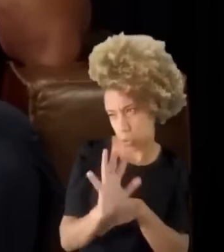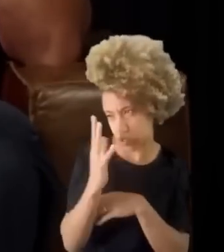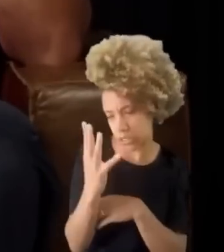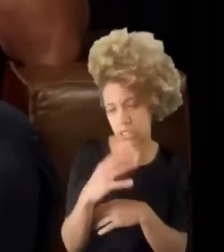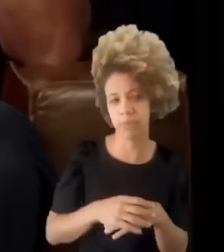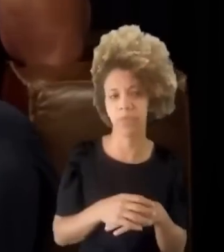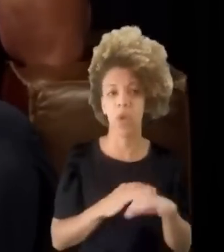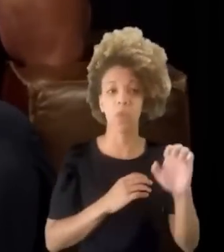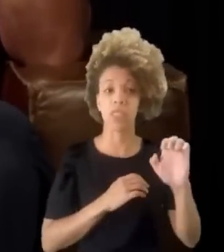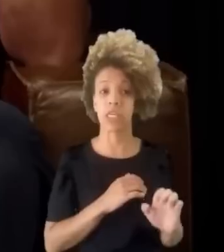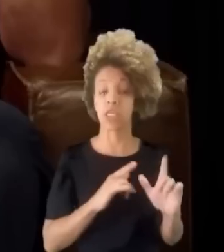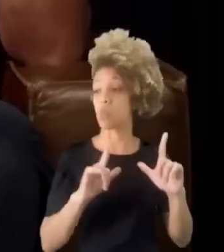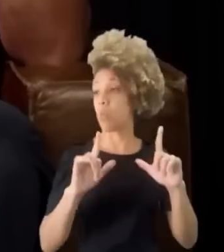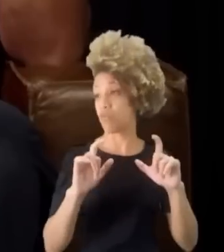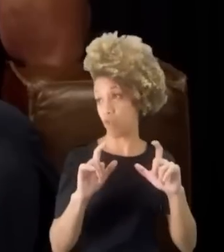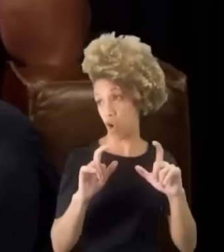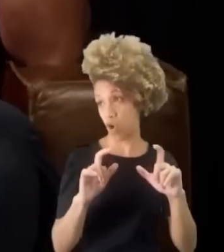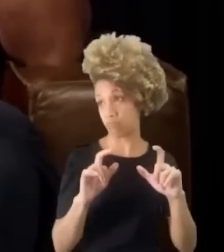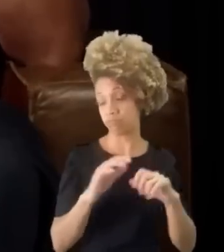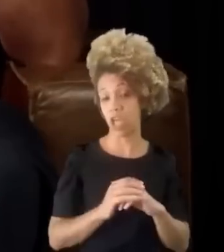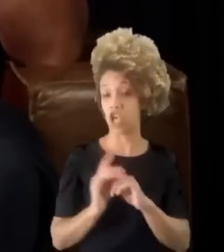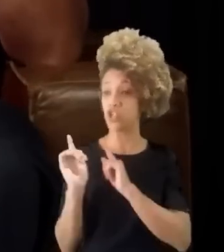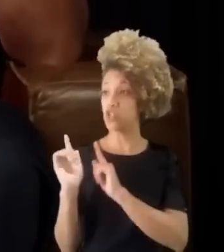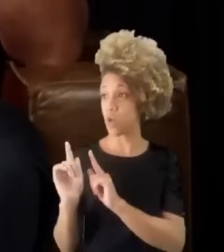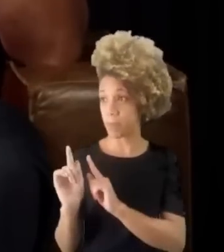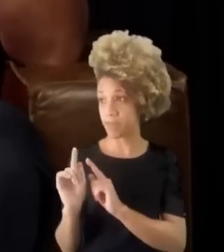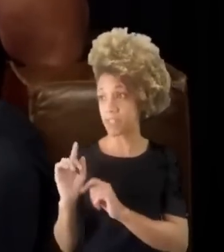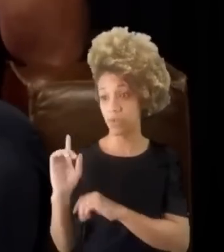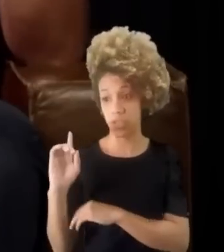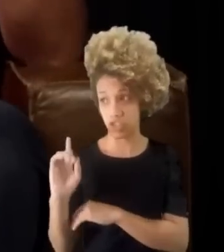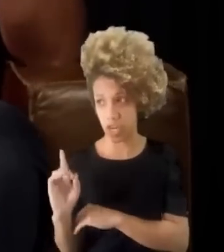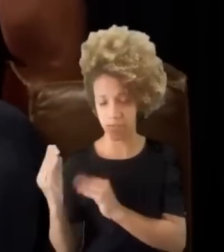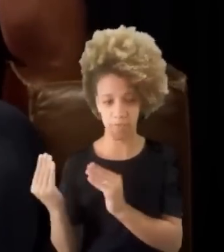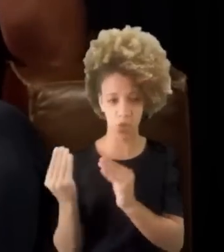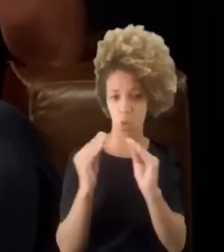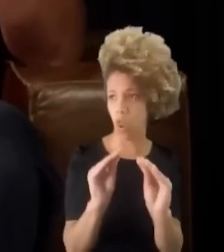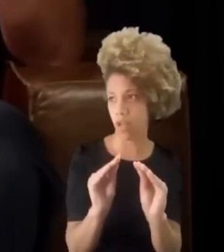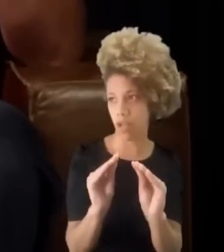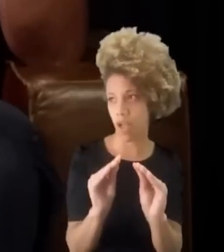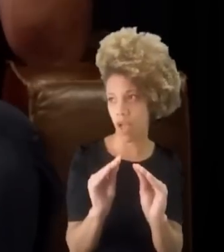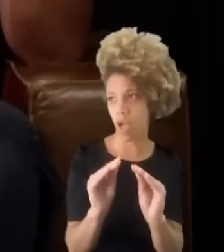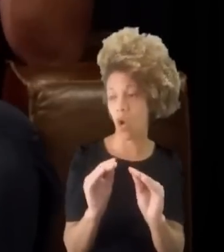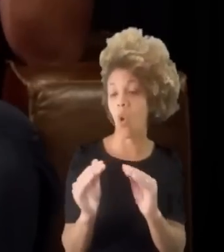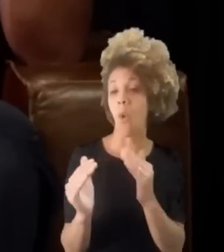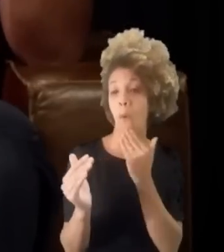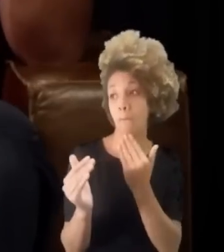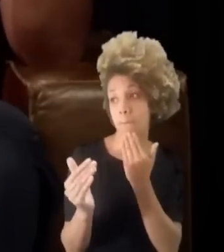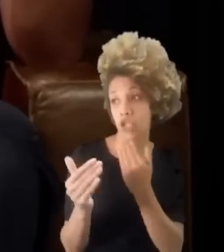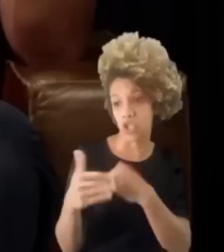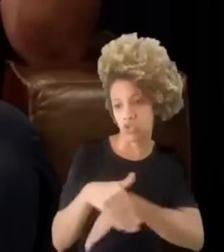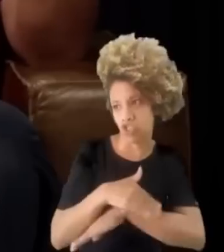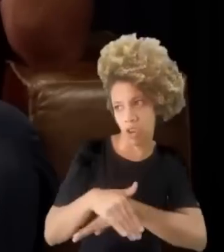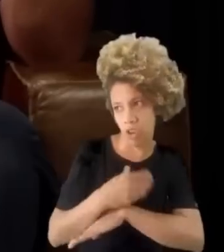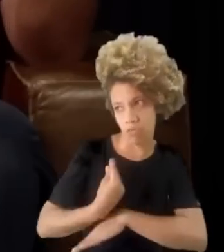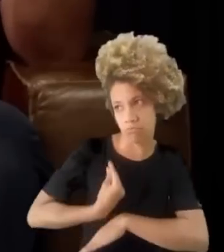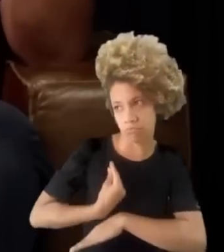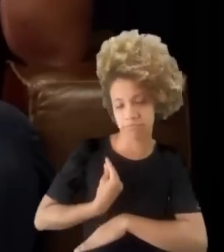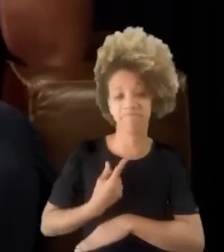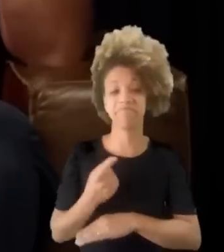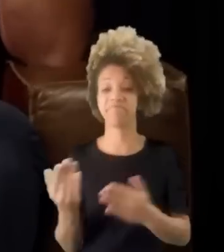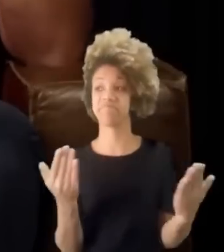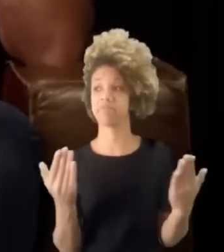acontecer tipo assim o pessoal da esquerda ia pegar uma foto uma manifestação da direita e colocar um morador de rua pedindo dinheiro ele falou aí ó